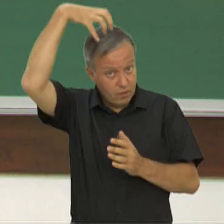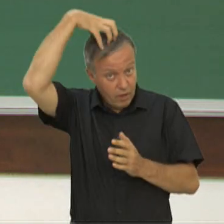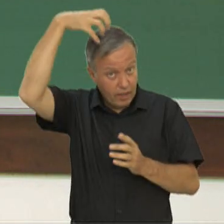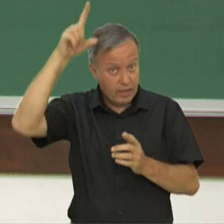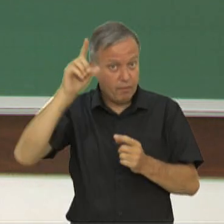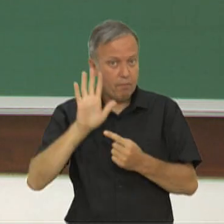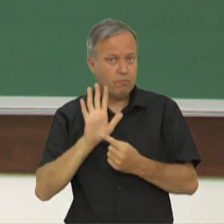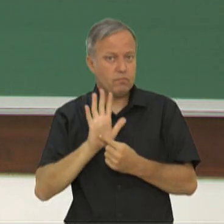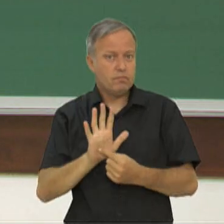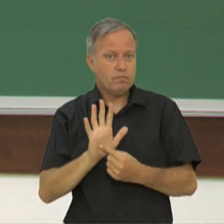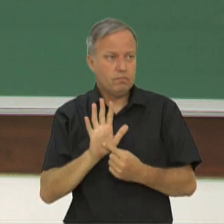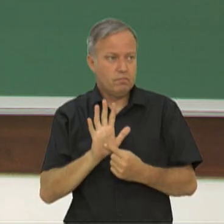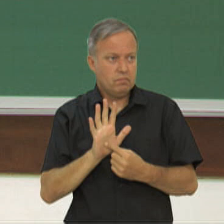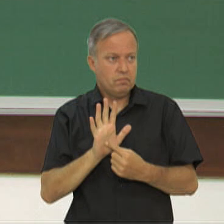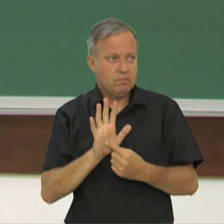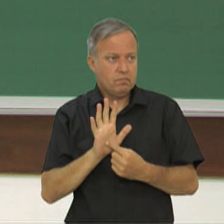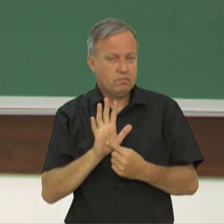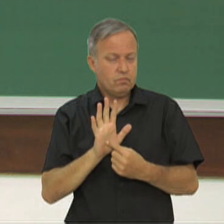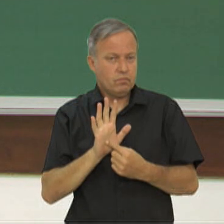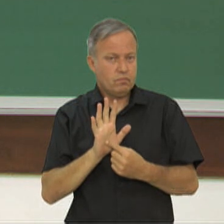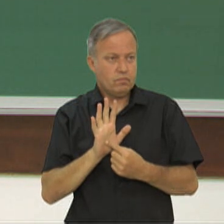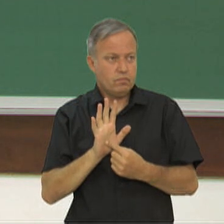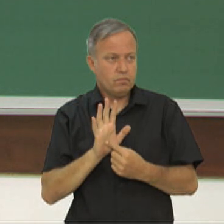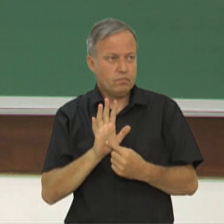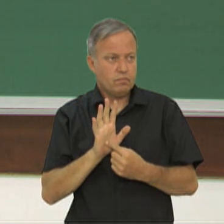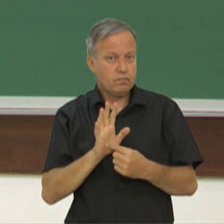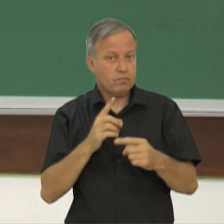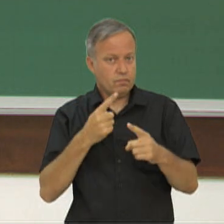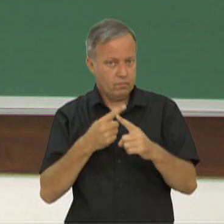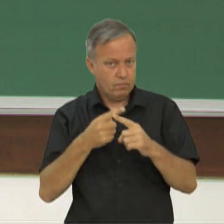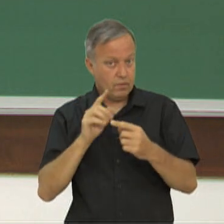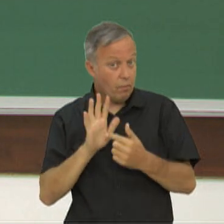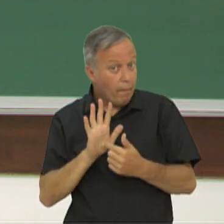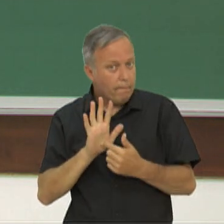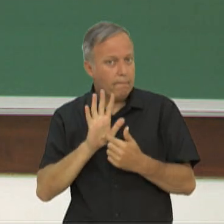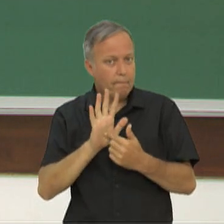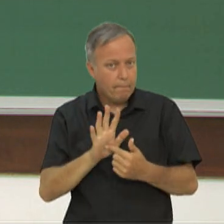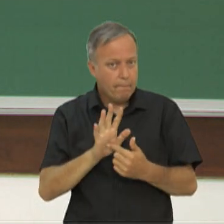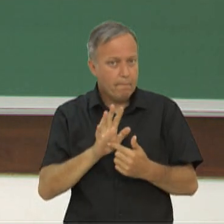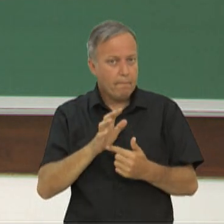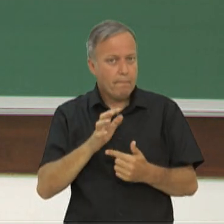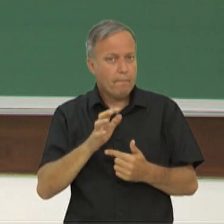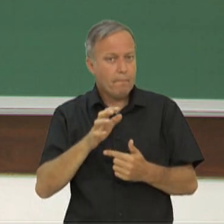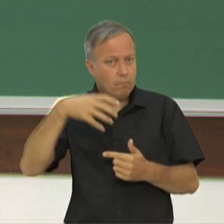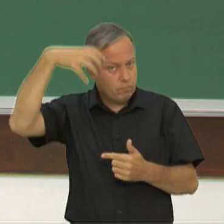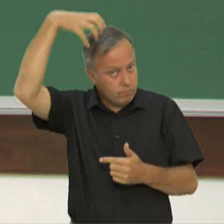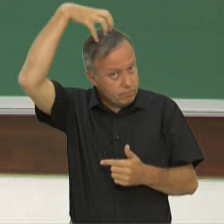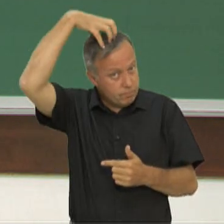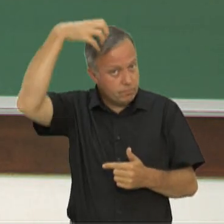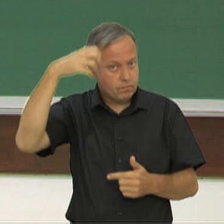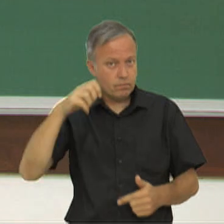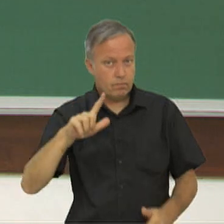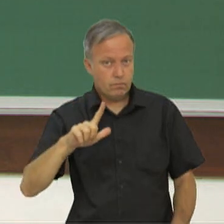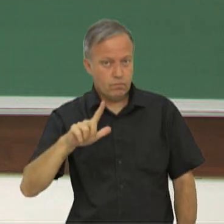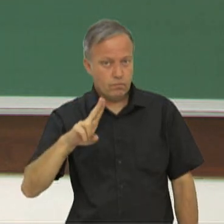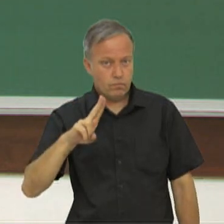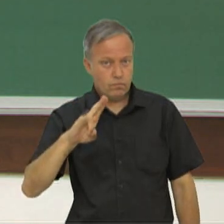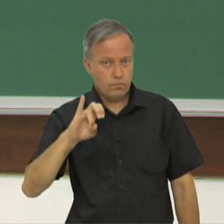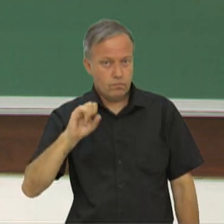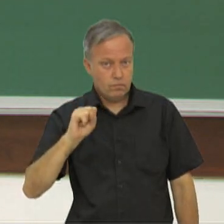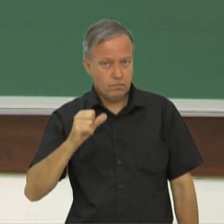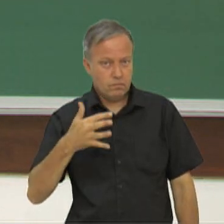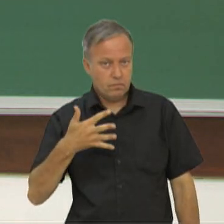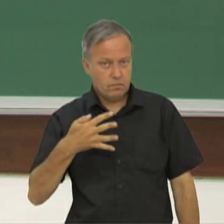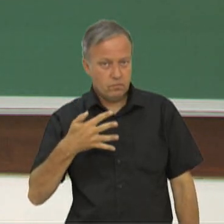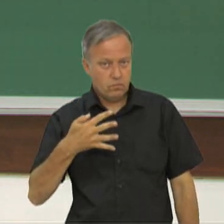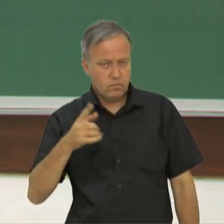claro, foi muito interessante que teve uma apresentação feita por Luís XIV, que ele salvava a